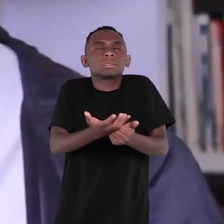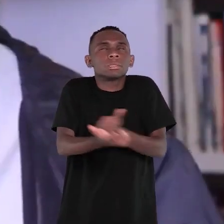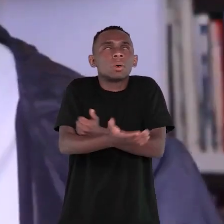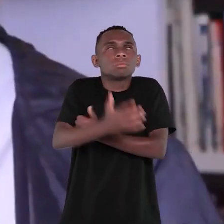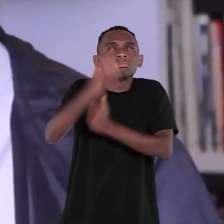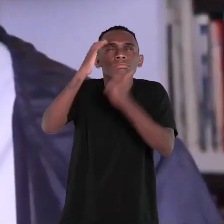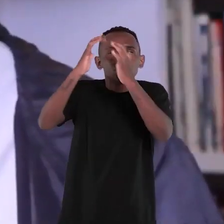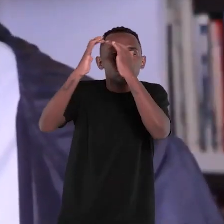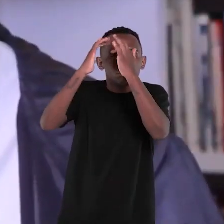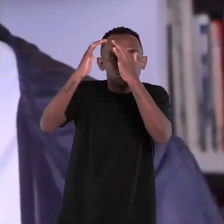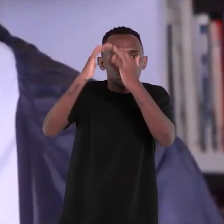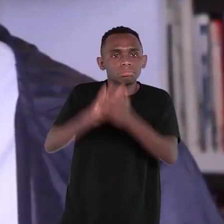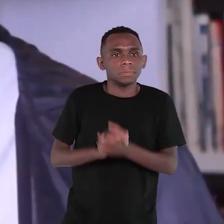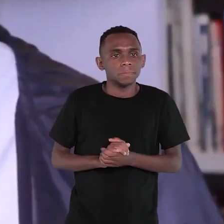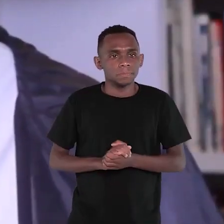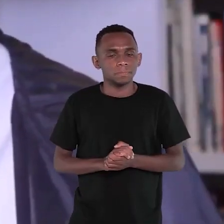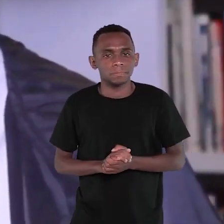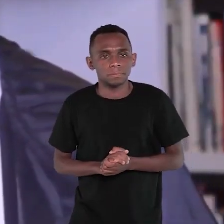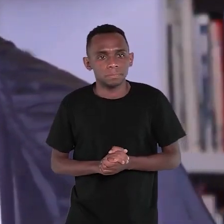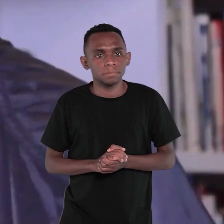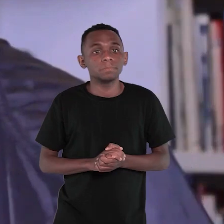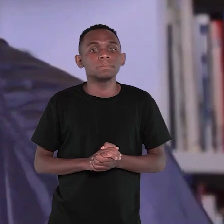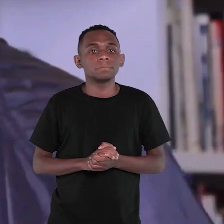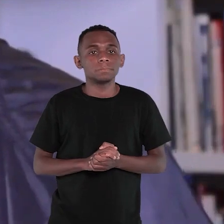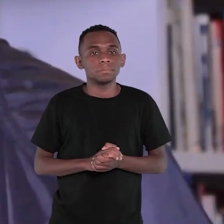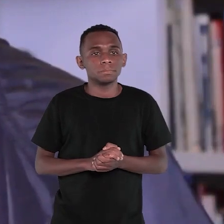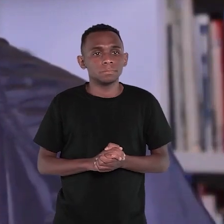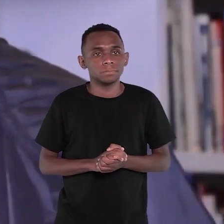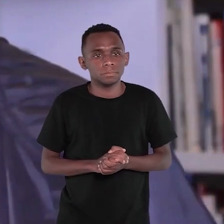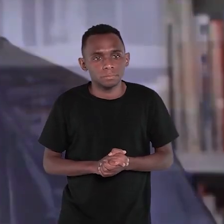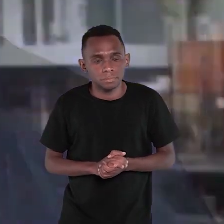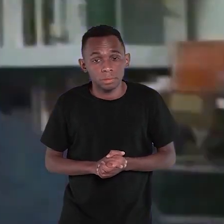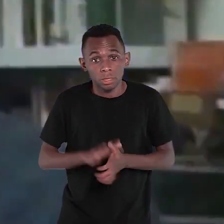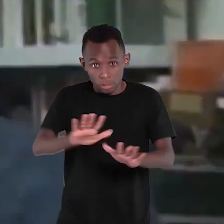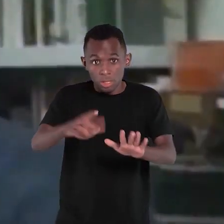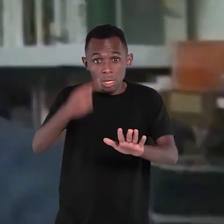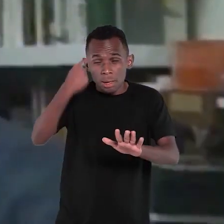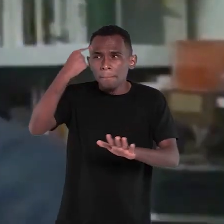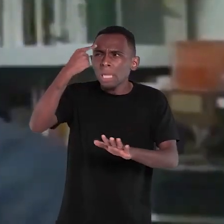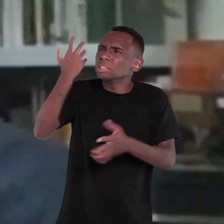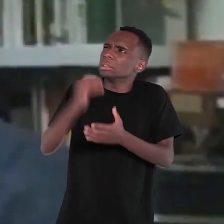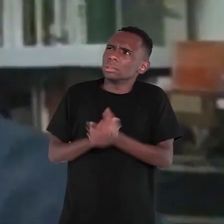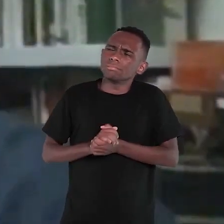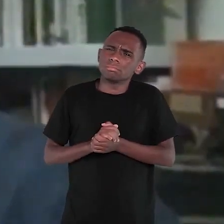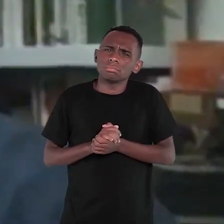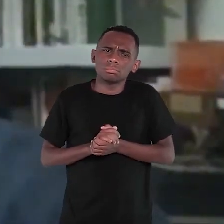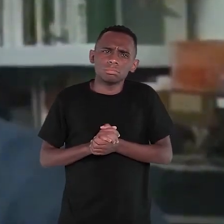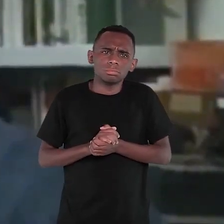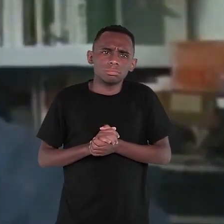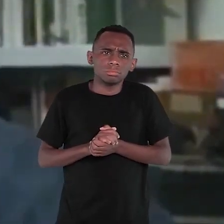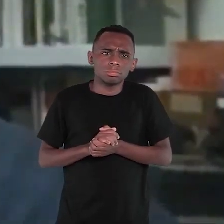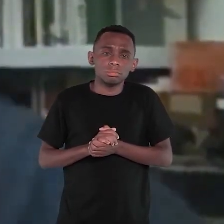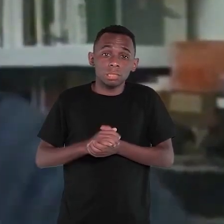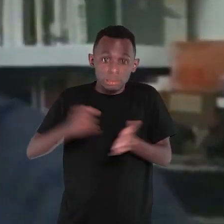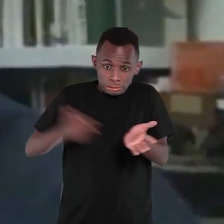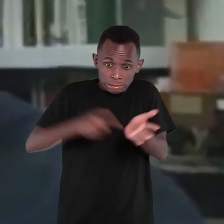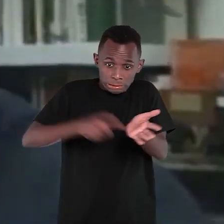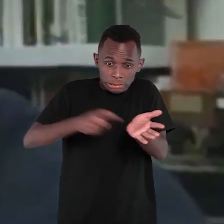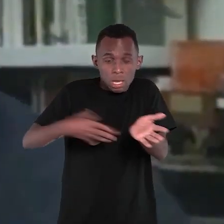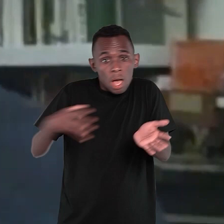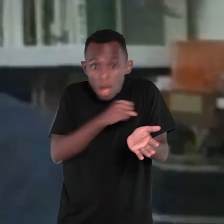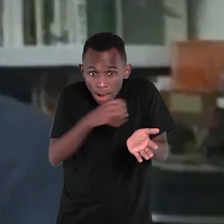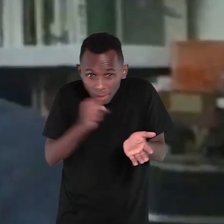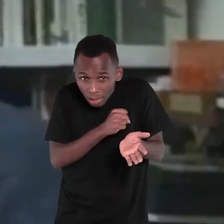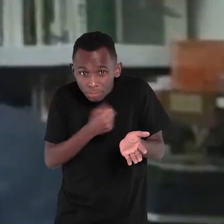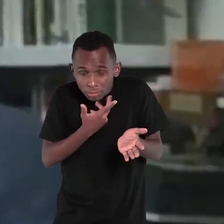sentimento e principalmente com seu cérebro? É isso, quer dizer, você imagina o seguinte, quer dizer, essa história do